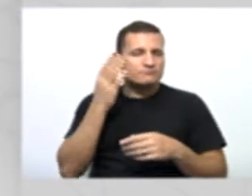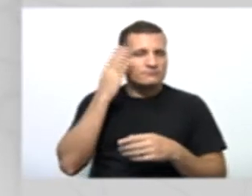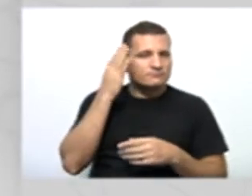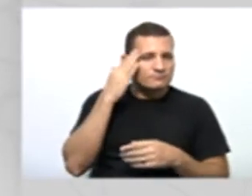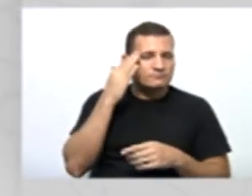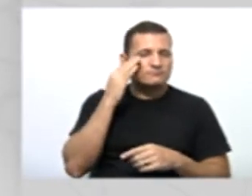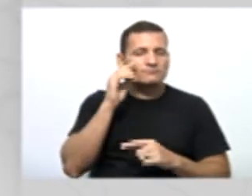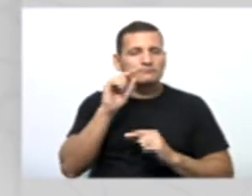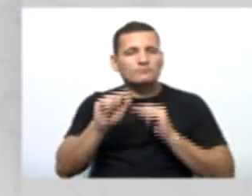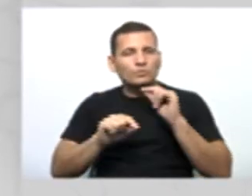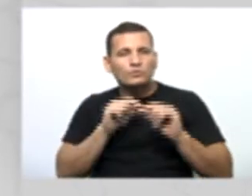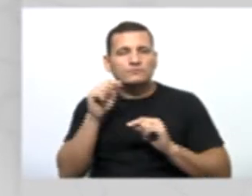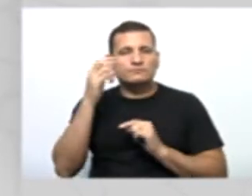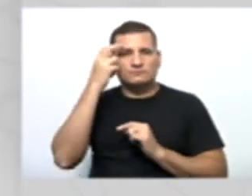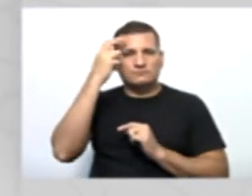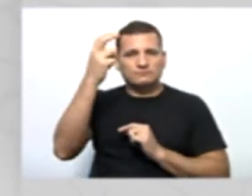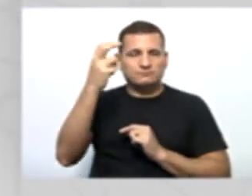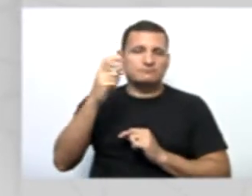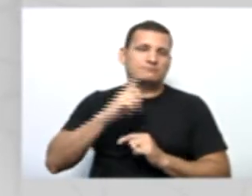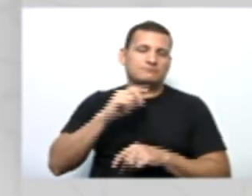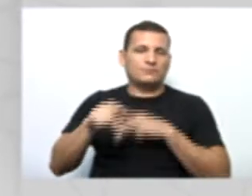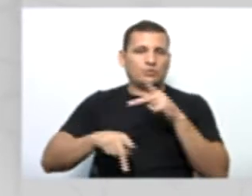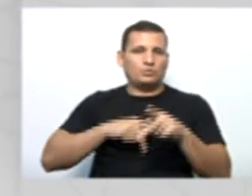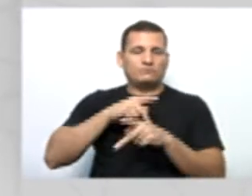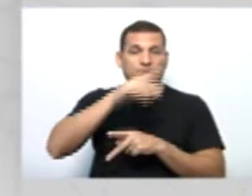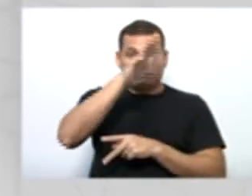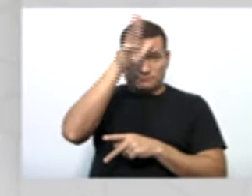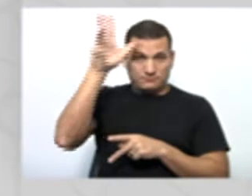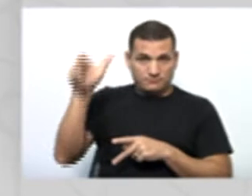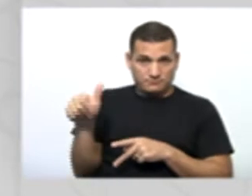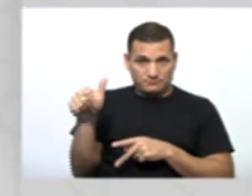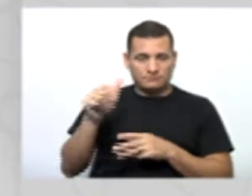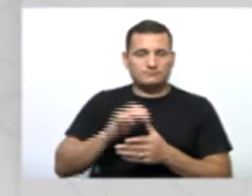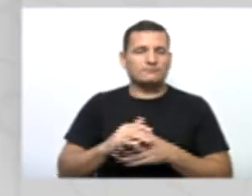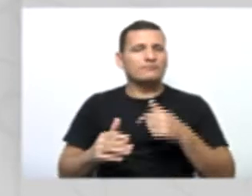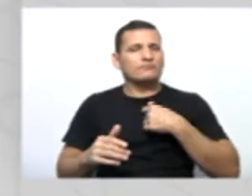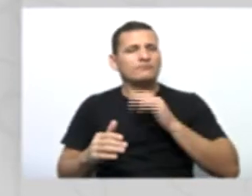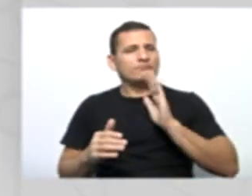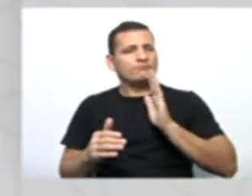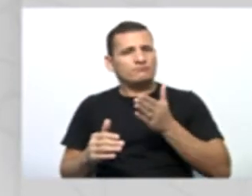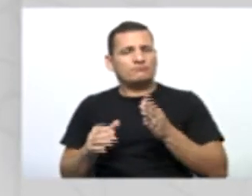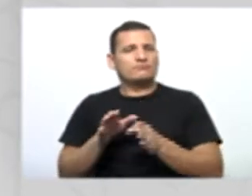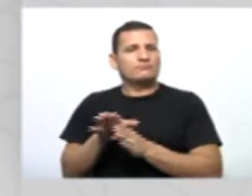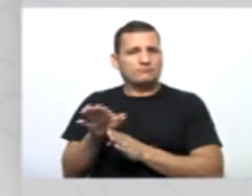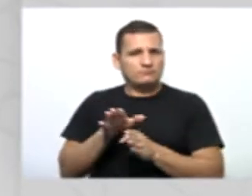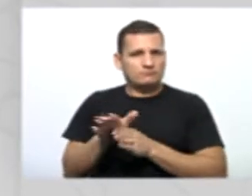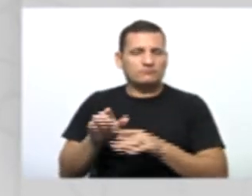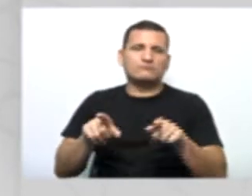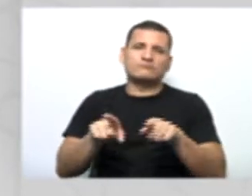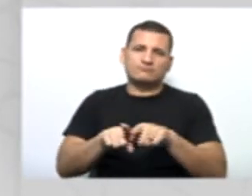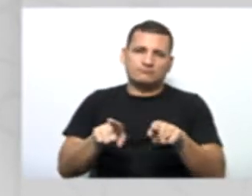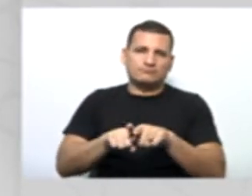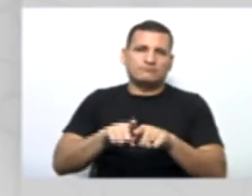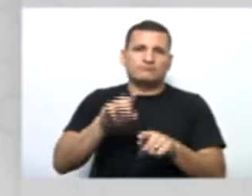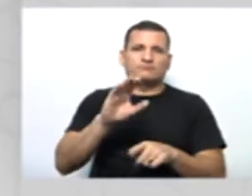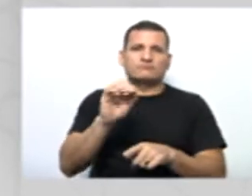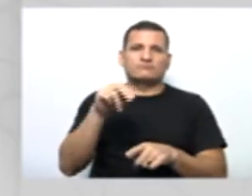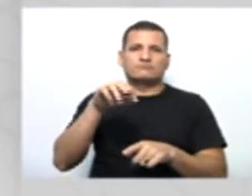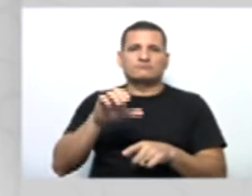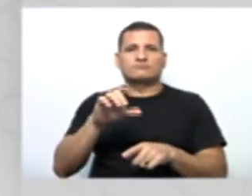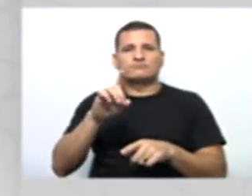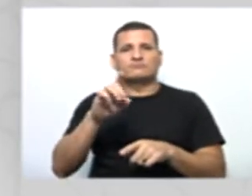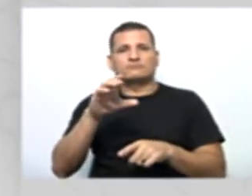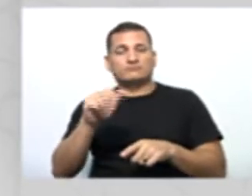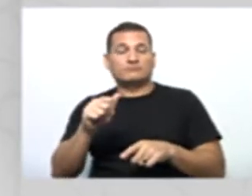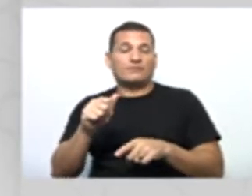saberes, das inteligências que têm os povos da Amazônia. E também fui conselheiro do CONEDICA, do Conselho Estadual de